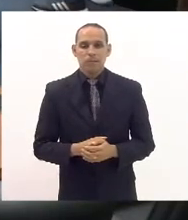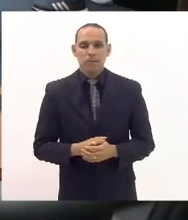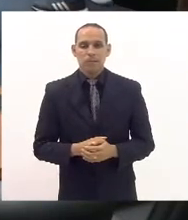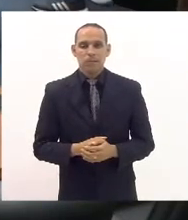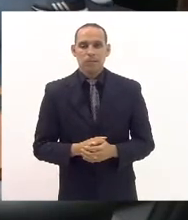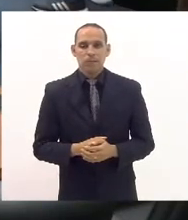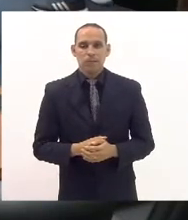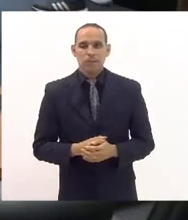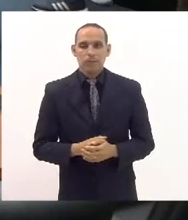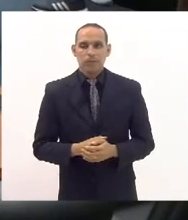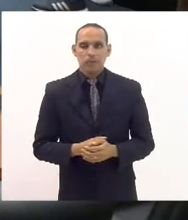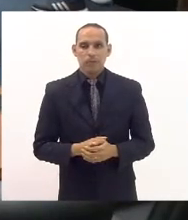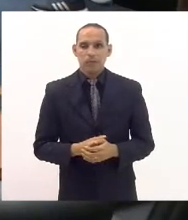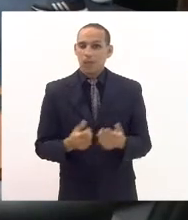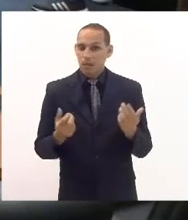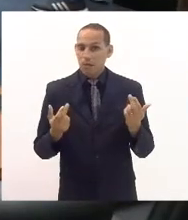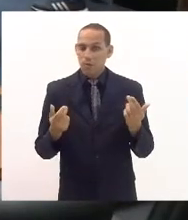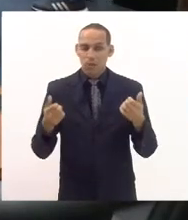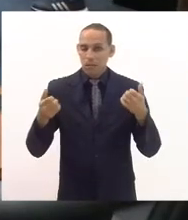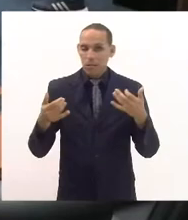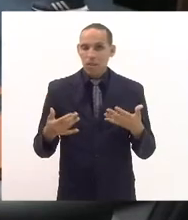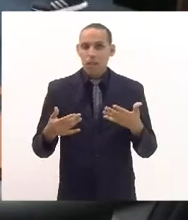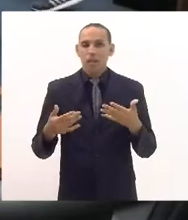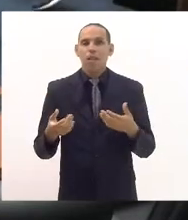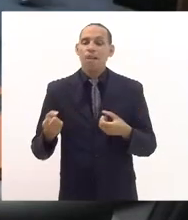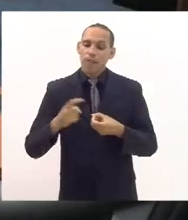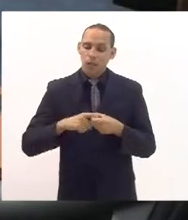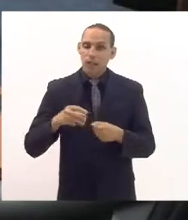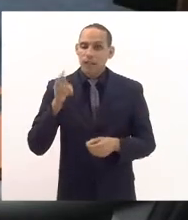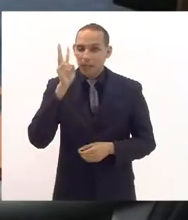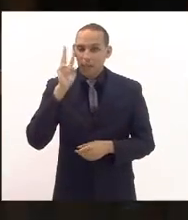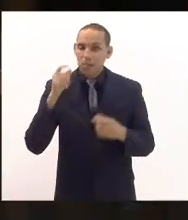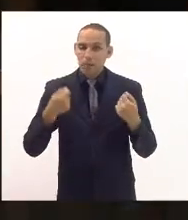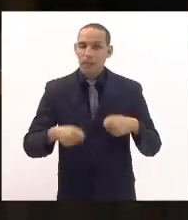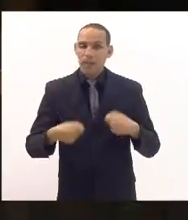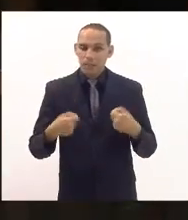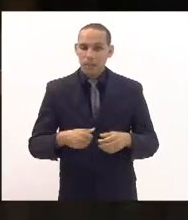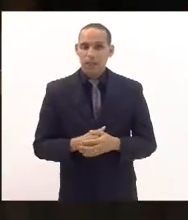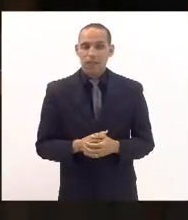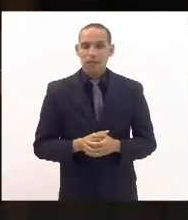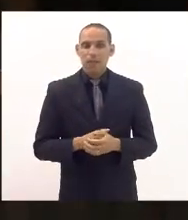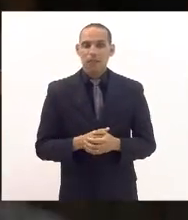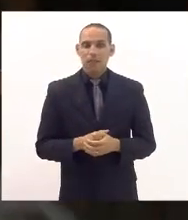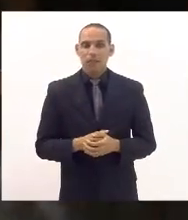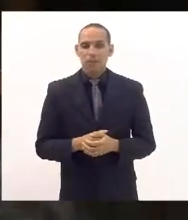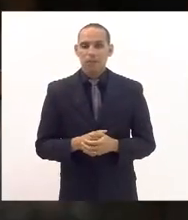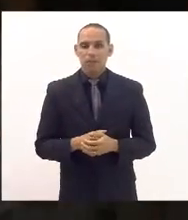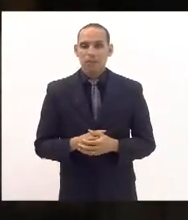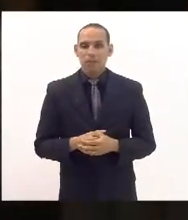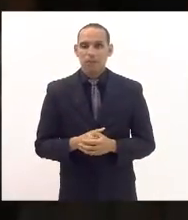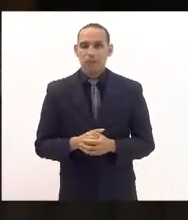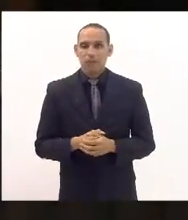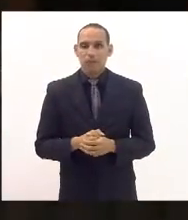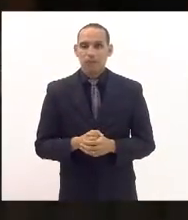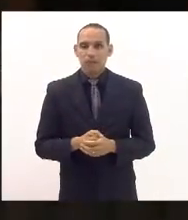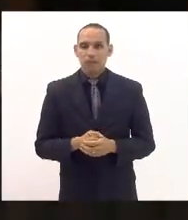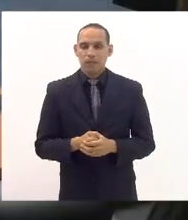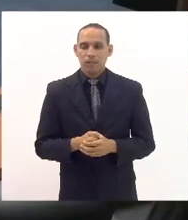e essa esse caso aqui é o mesmo caso eu acabei de falar ter que voltar terça a vossa excelência oi oi